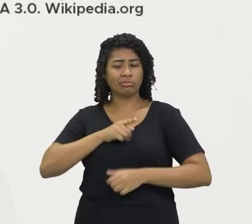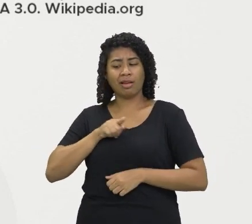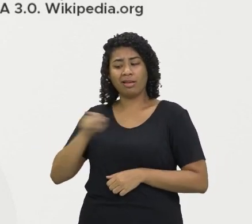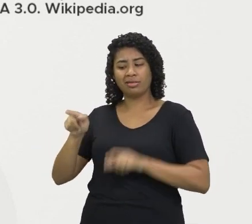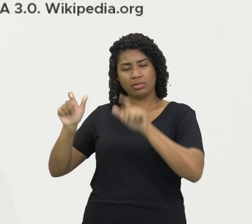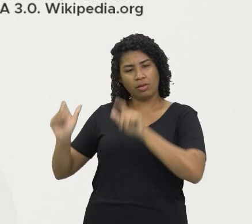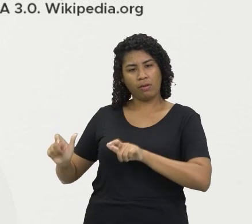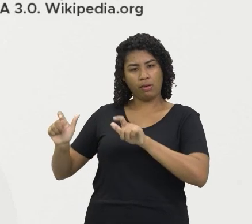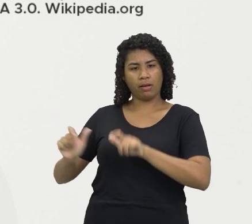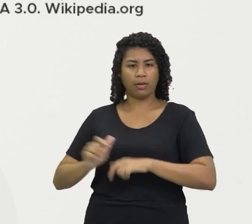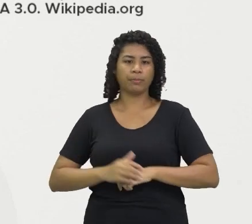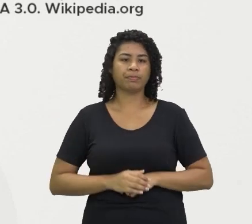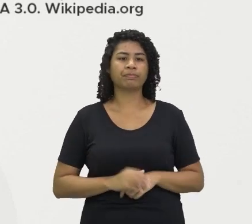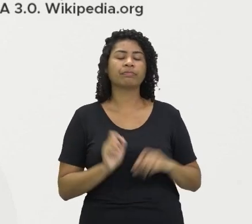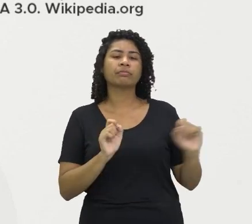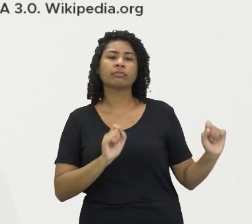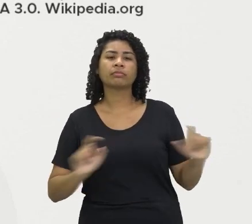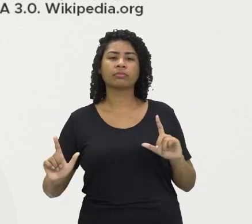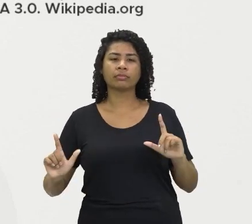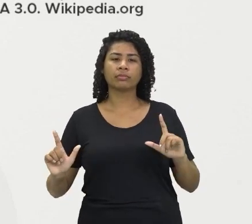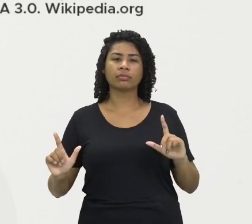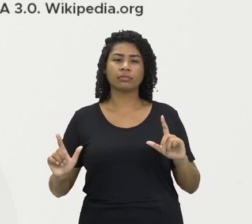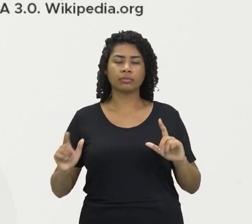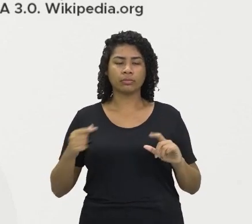Vamos aprofundar na próxima